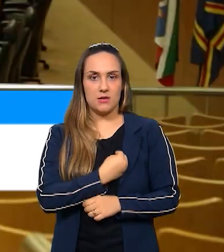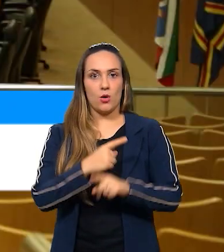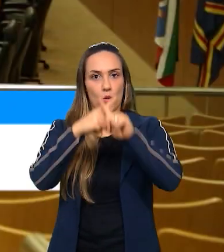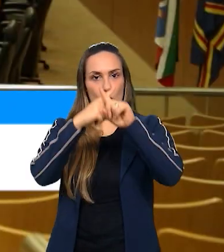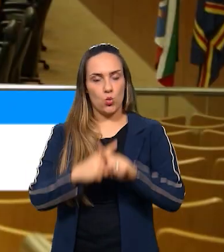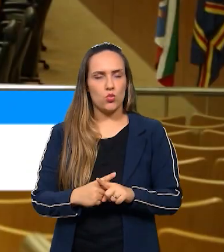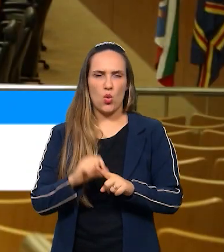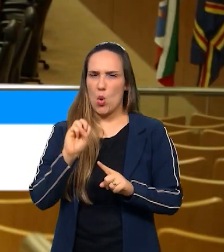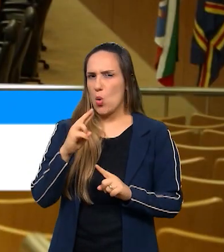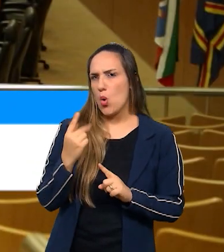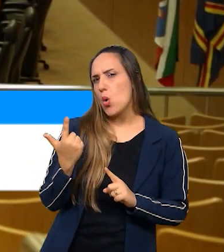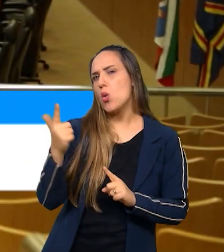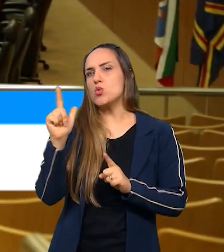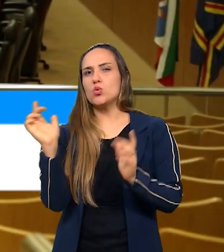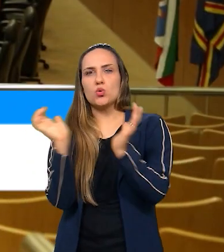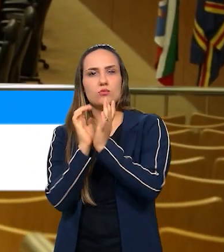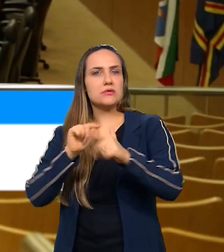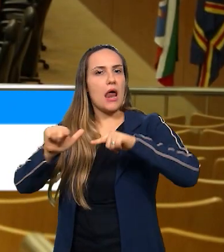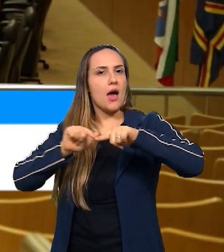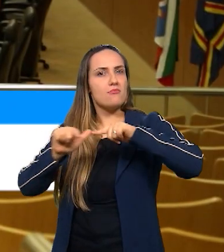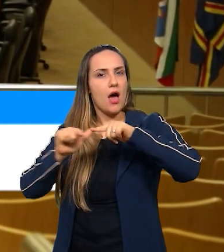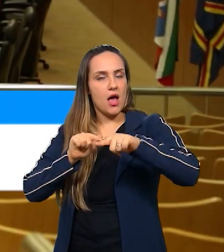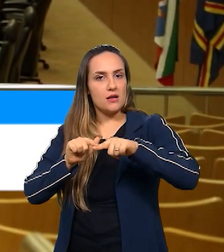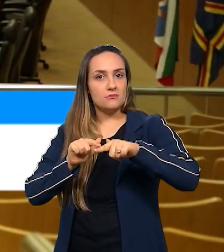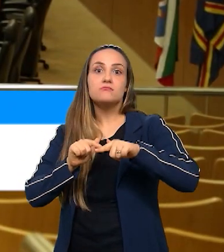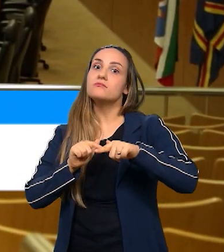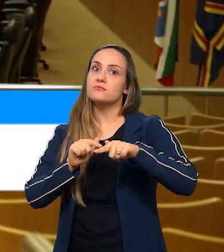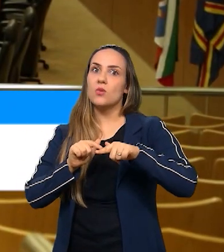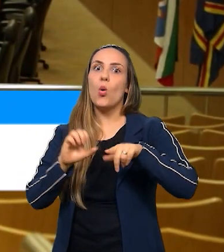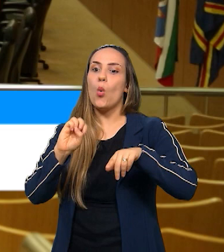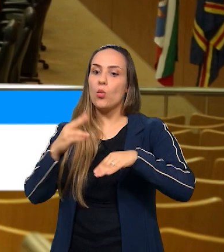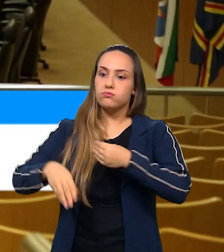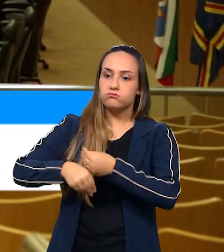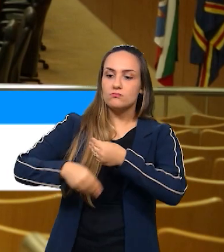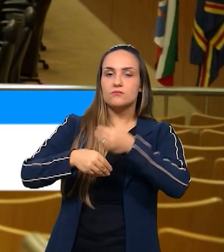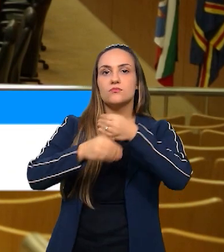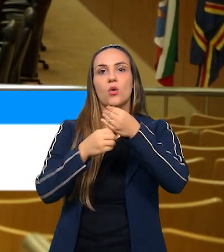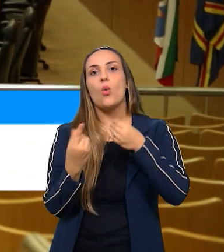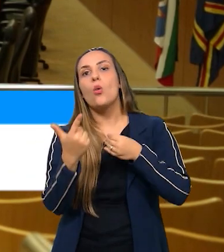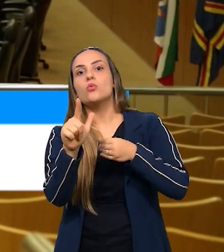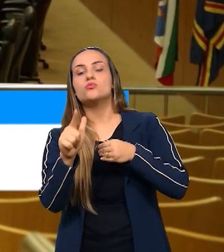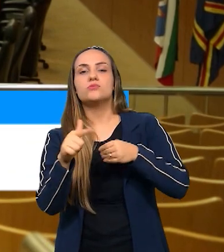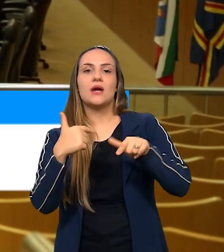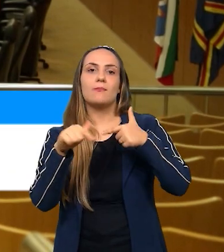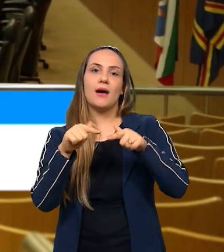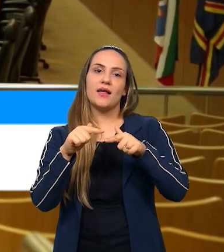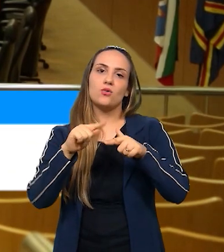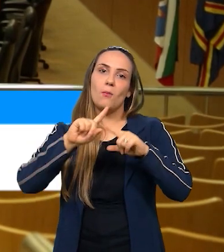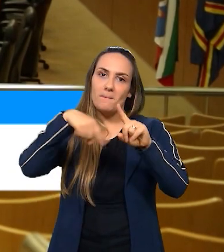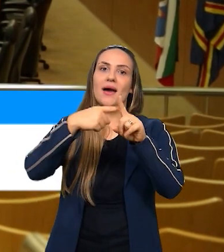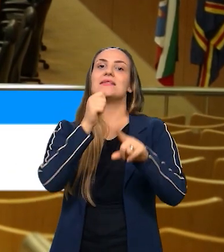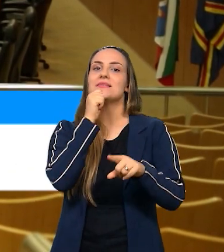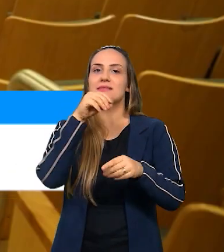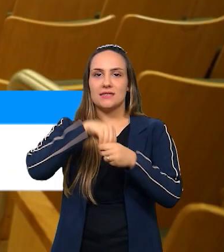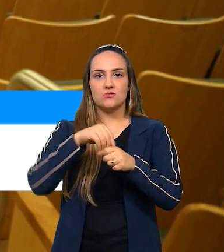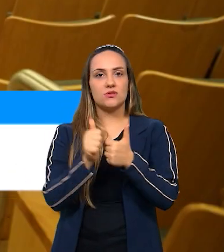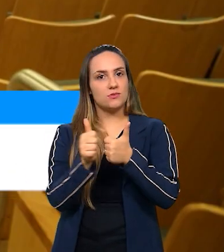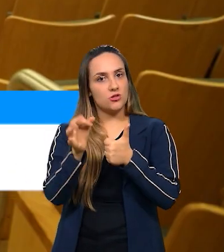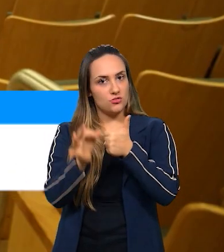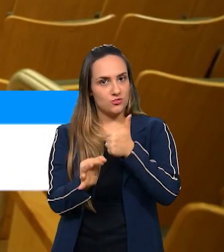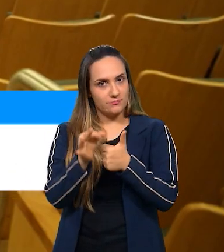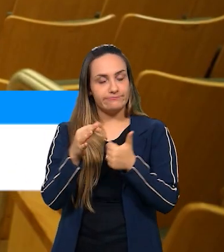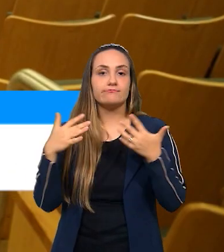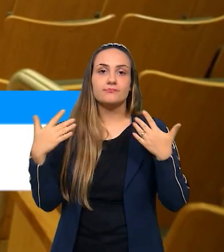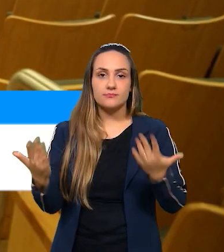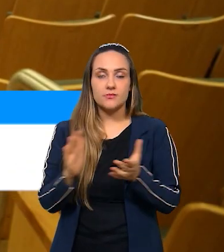concursos ou outras comissões instauradas para a realização ou implementar atividades institucionais do Tribunal de Justiça.